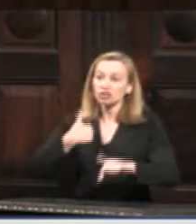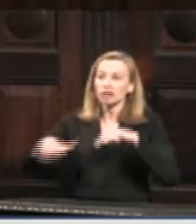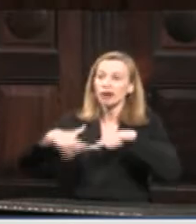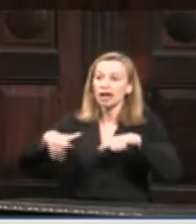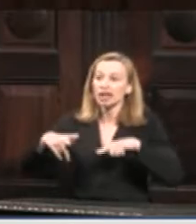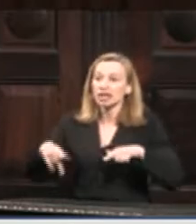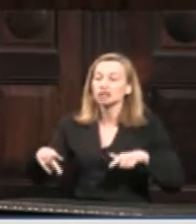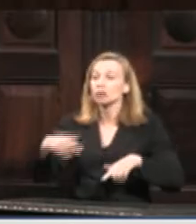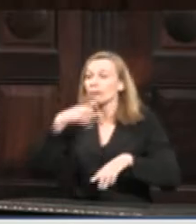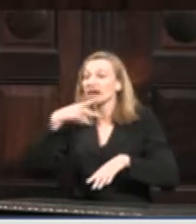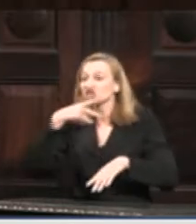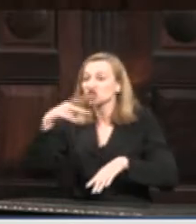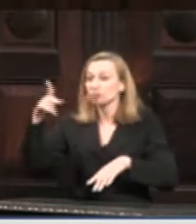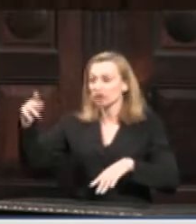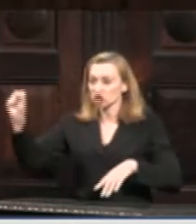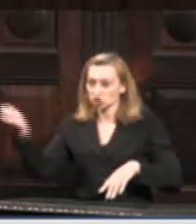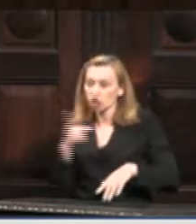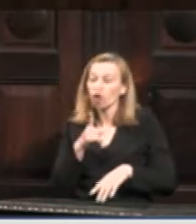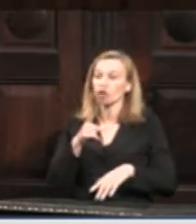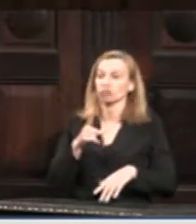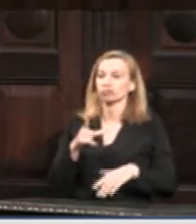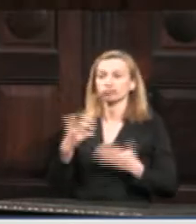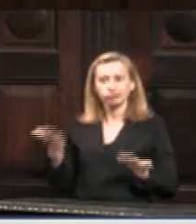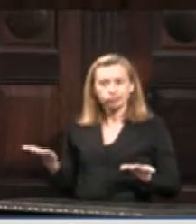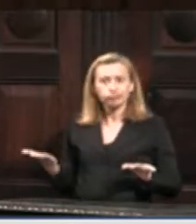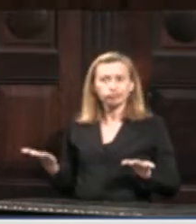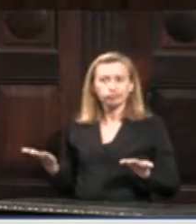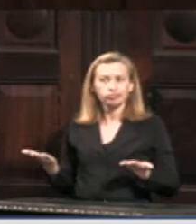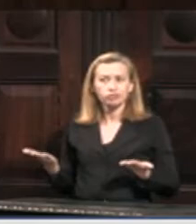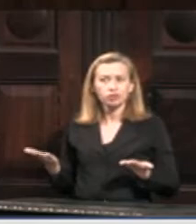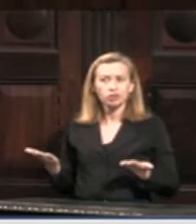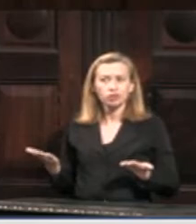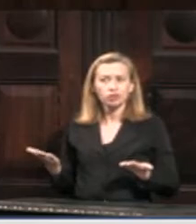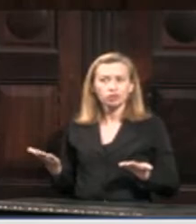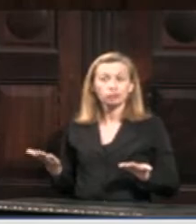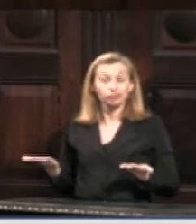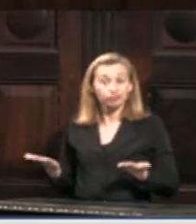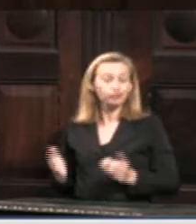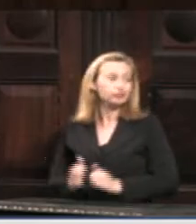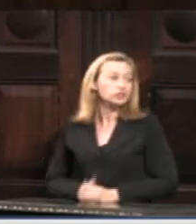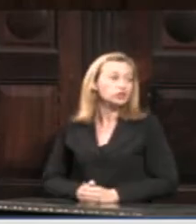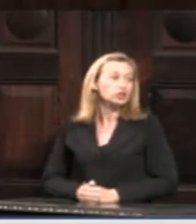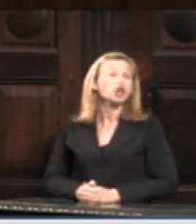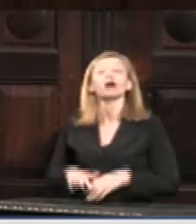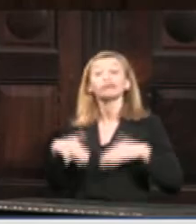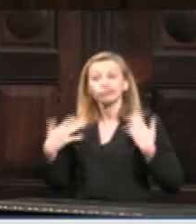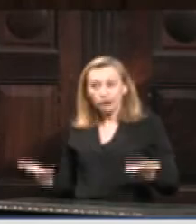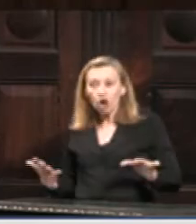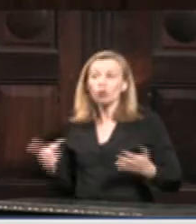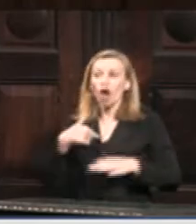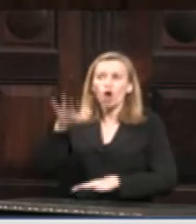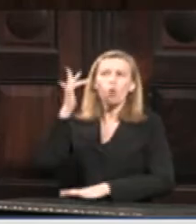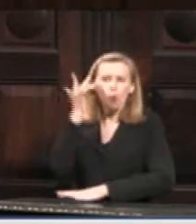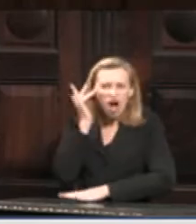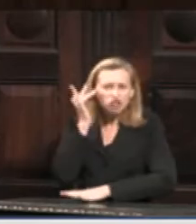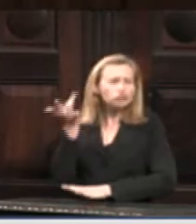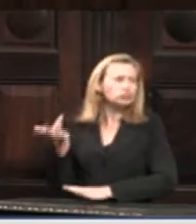ocuparia nenhuma comissão, o Partido Socialismo e Liberdade, o PSOL. Então, eu acho